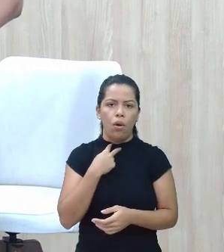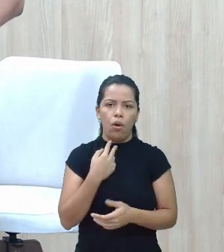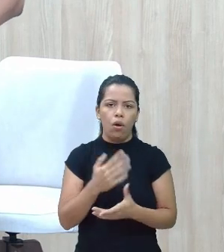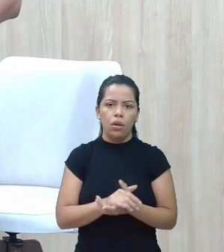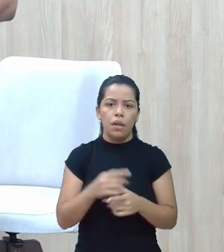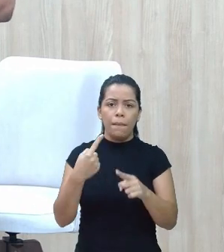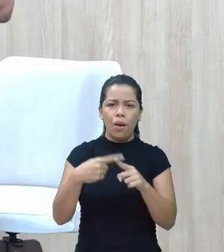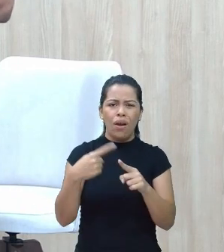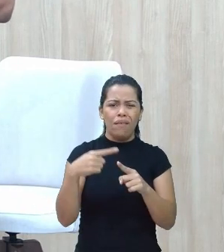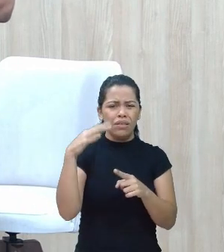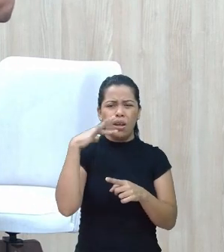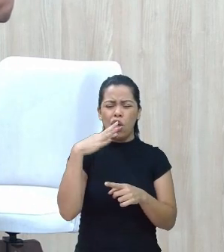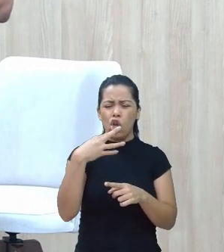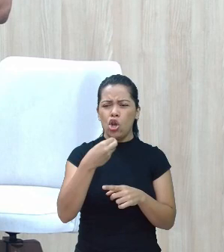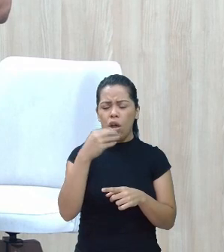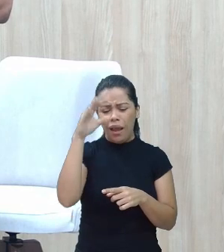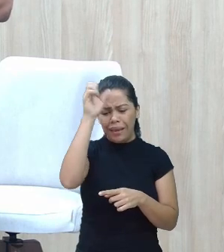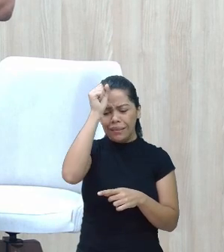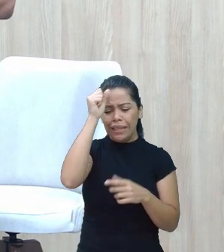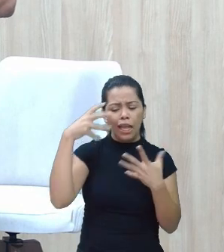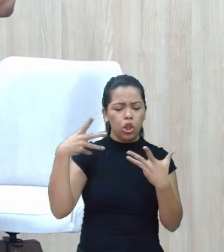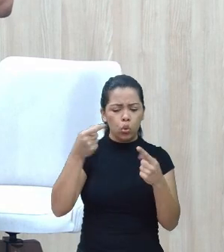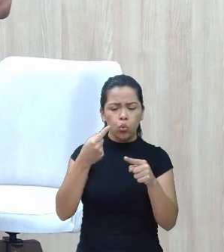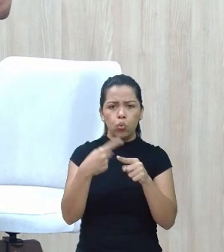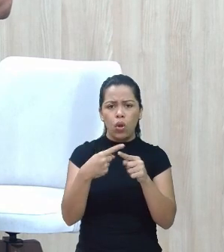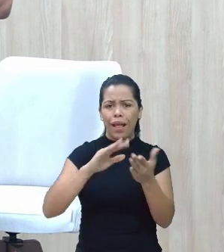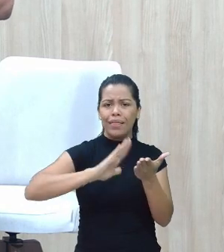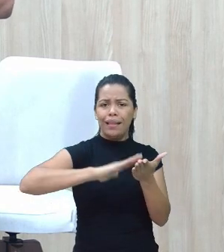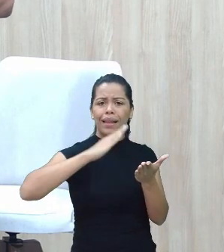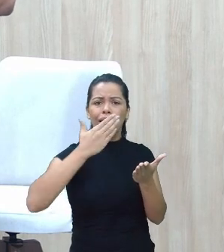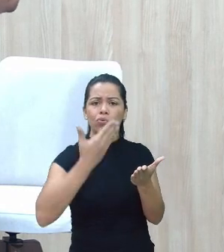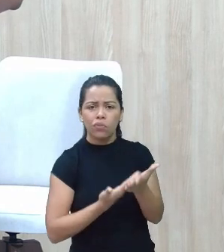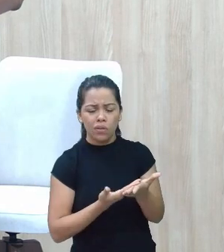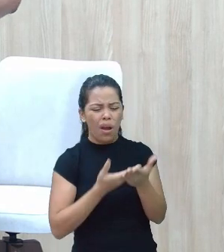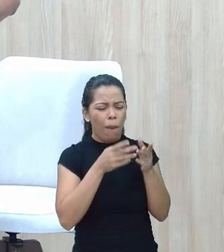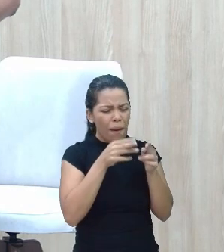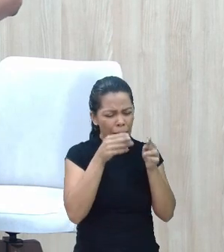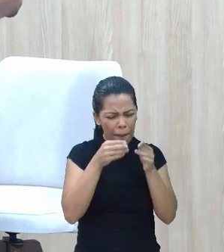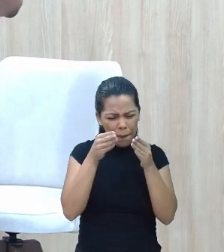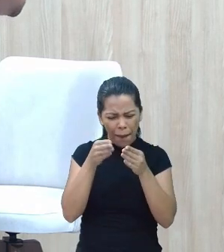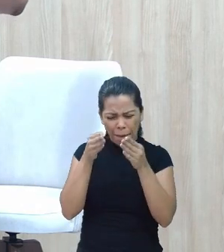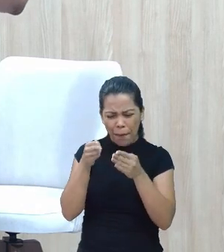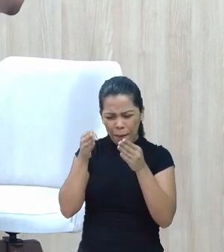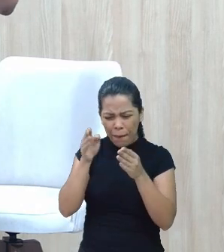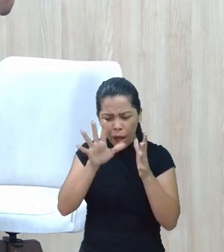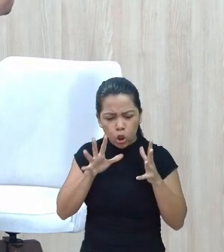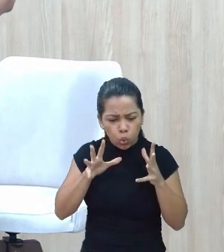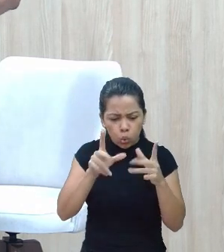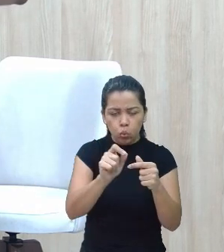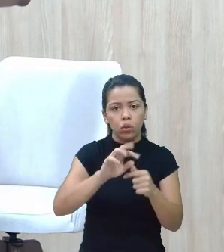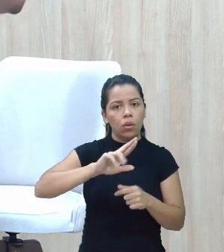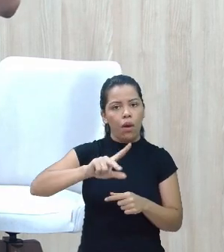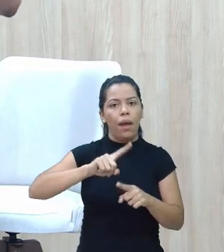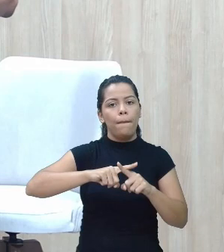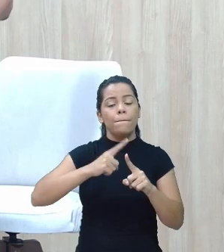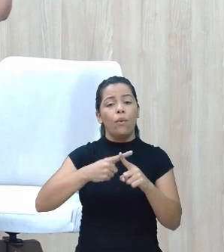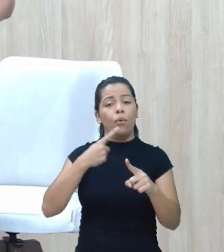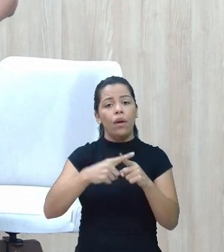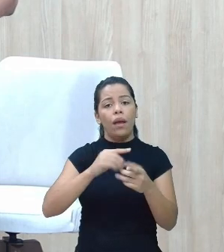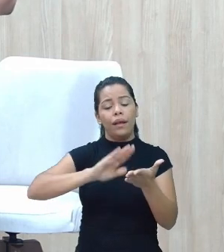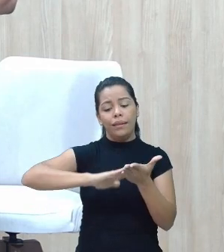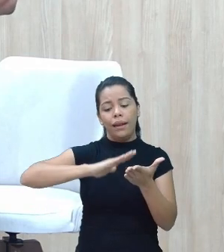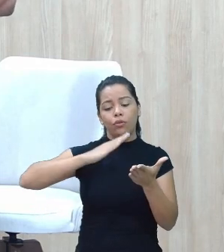tudo, porque nem tudo é traduzido ao pé da letra. Uma tradução literária. A tradução é de ideias, de